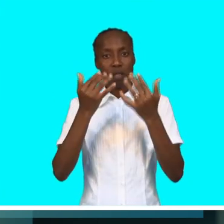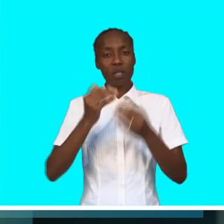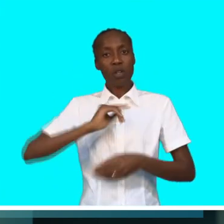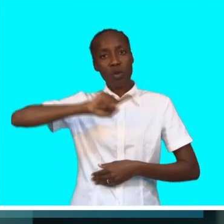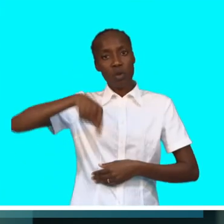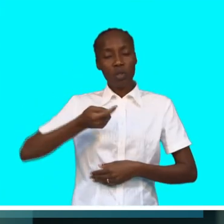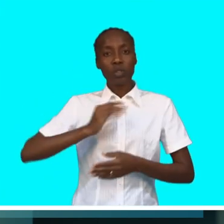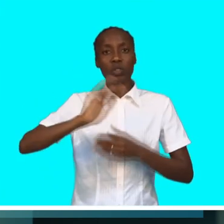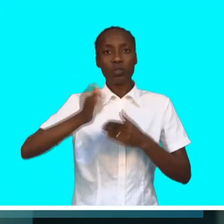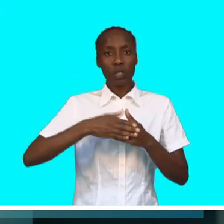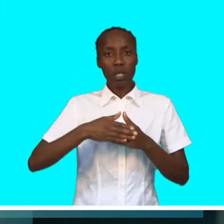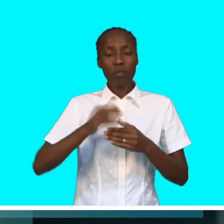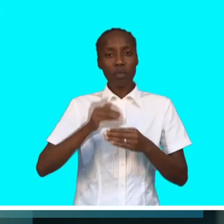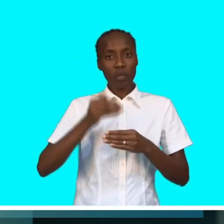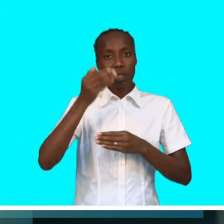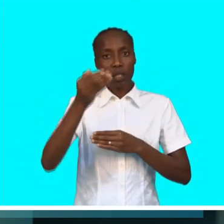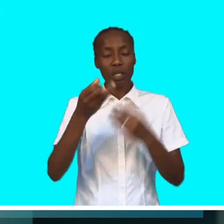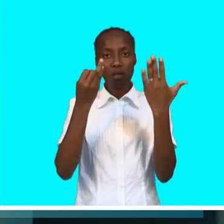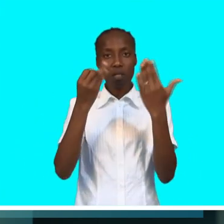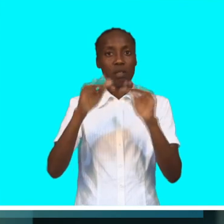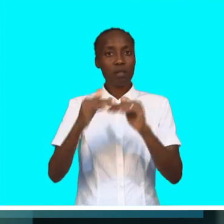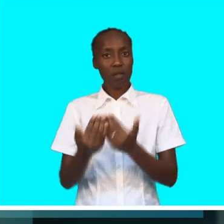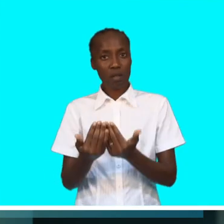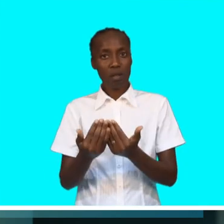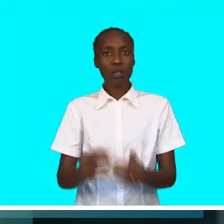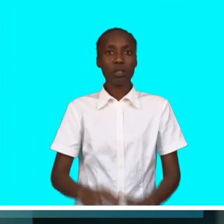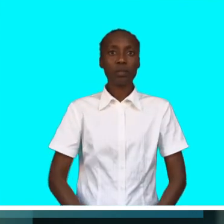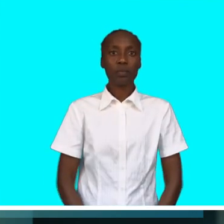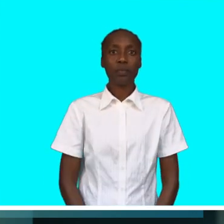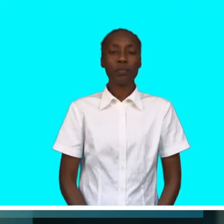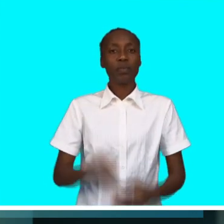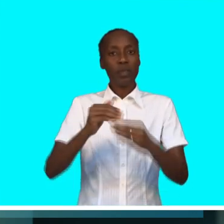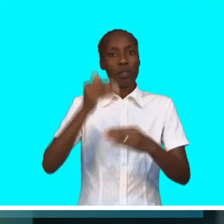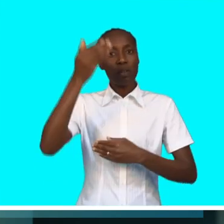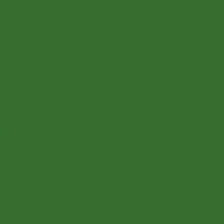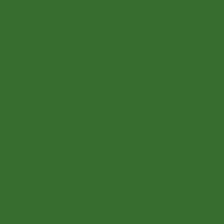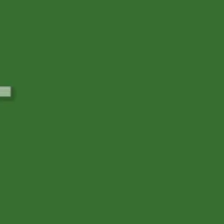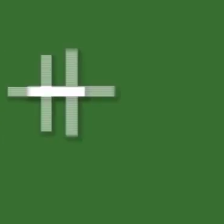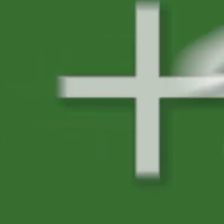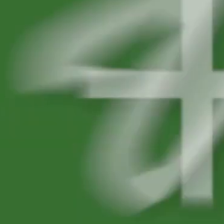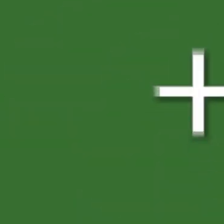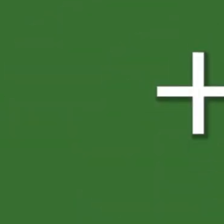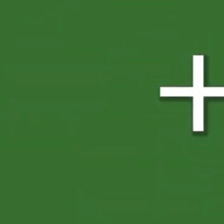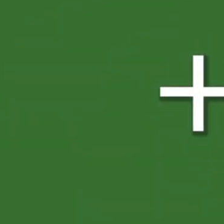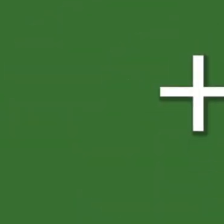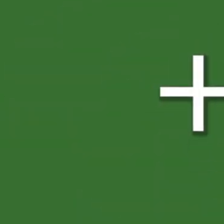Nós voltamos daqui a sete dias. Até lá! Tchau!